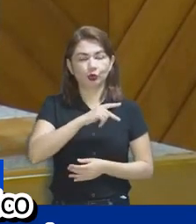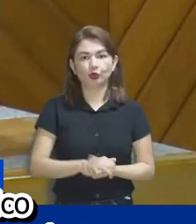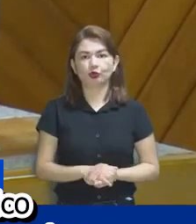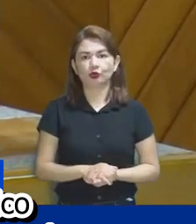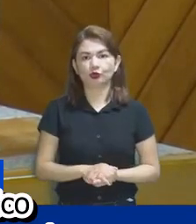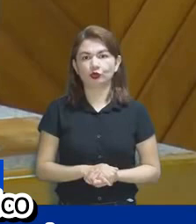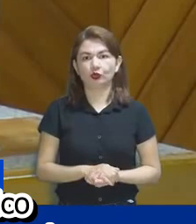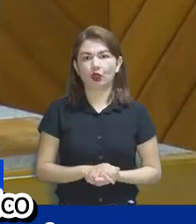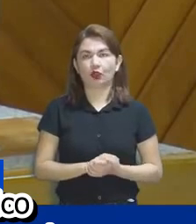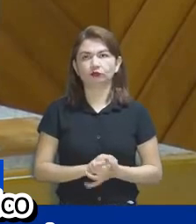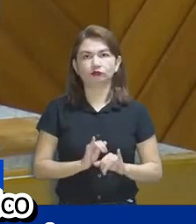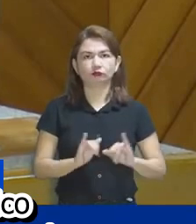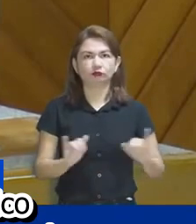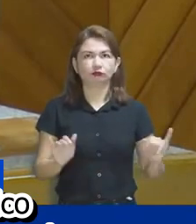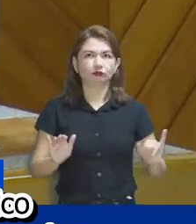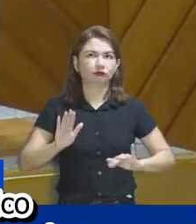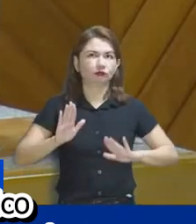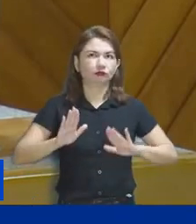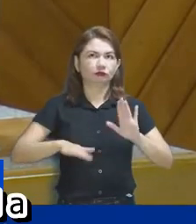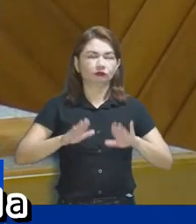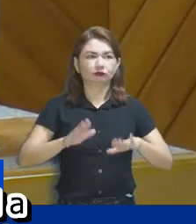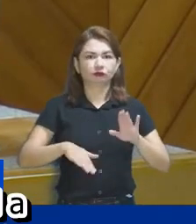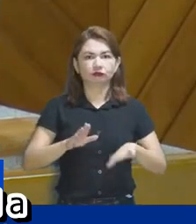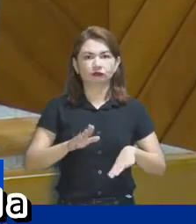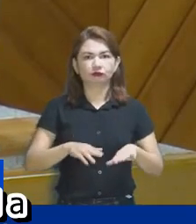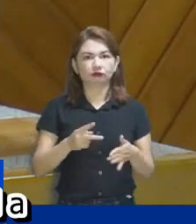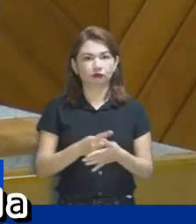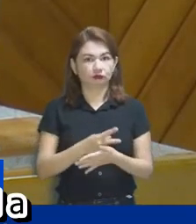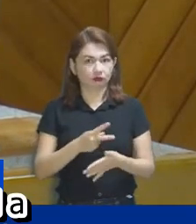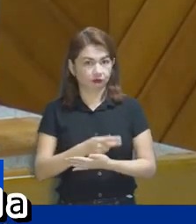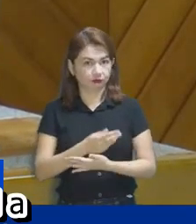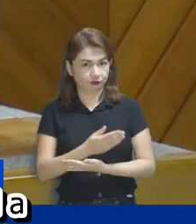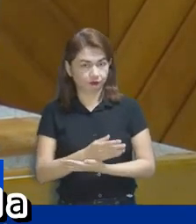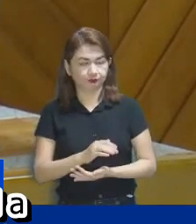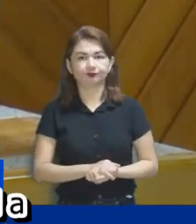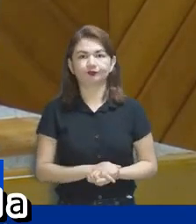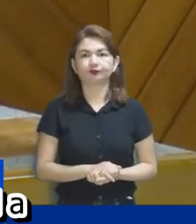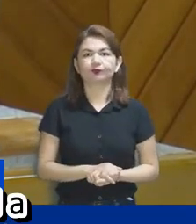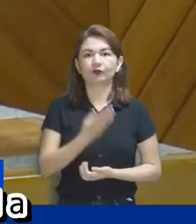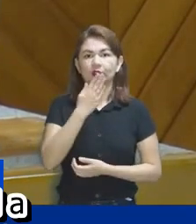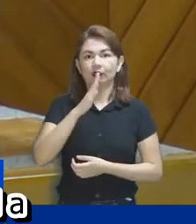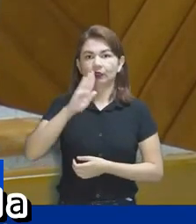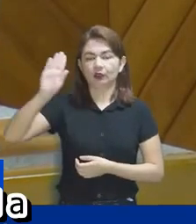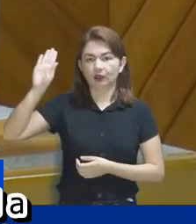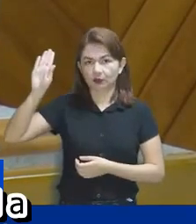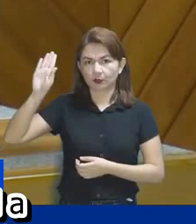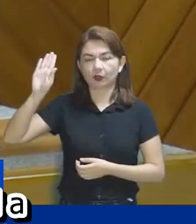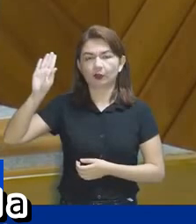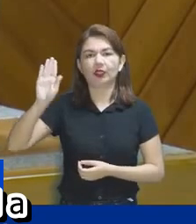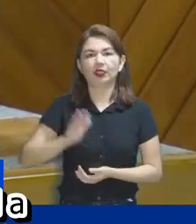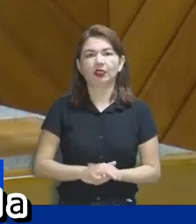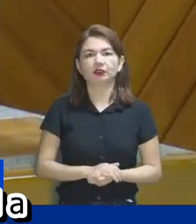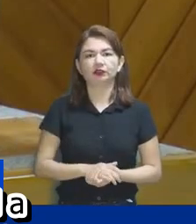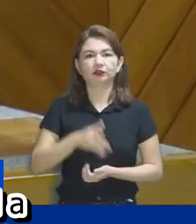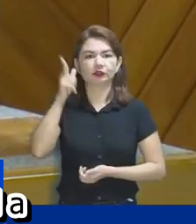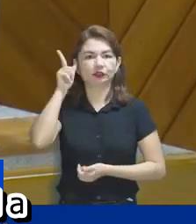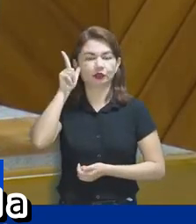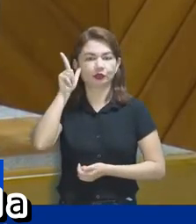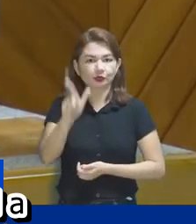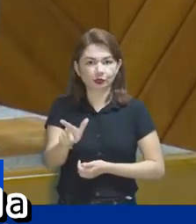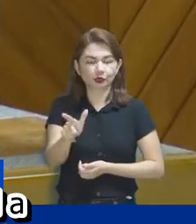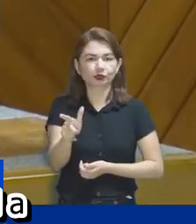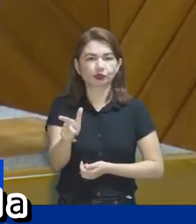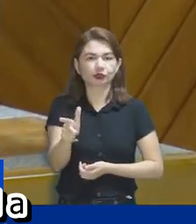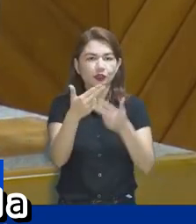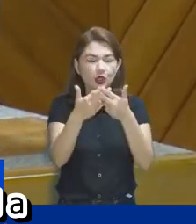se demonstrou o suposto transporte irregular, diz o MP, e a promessa de vantagem individual a eleitores por meio